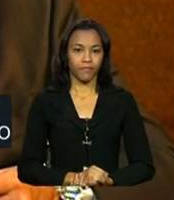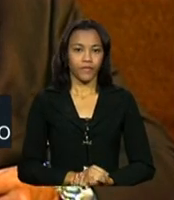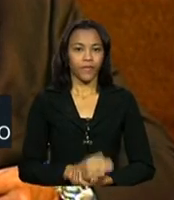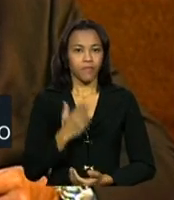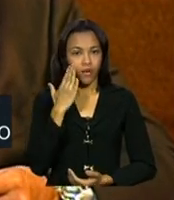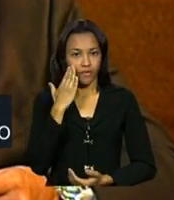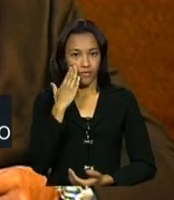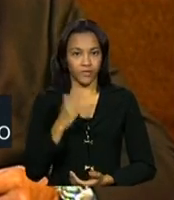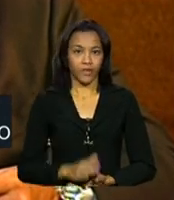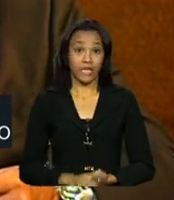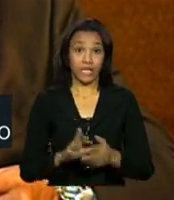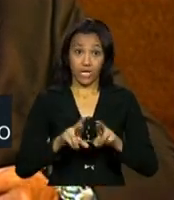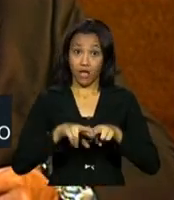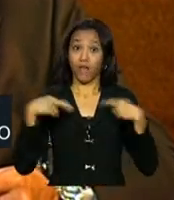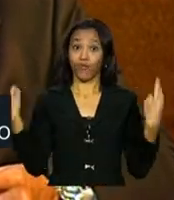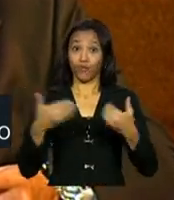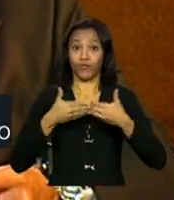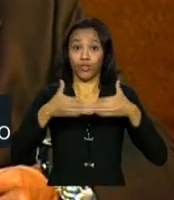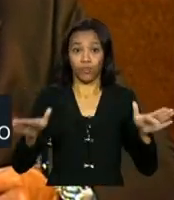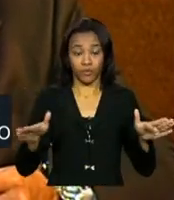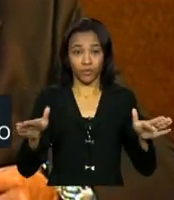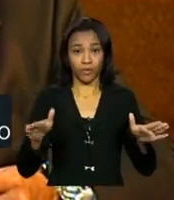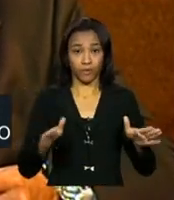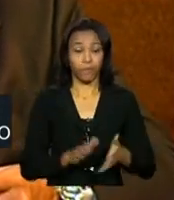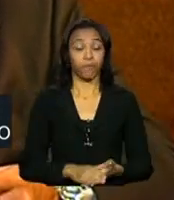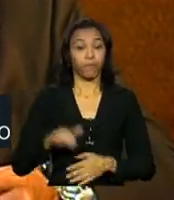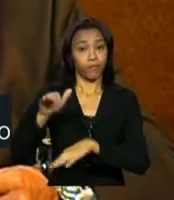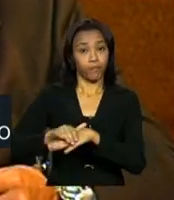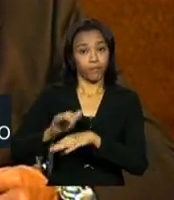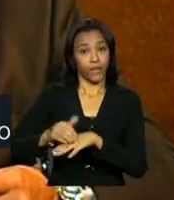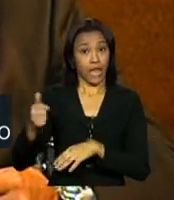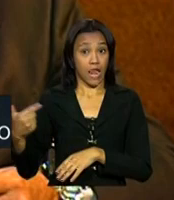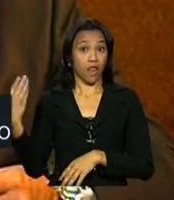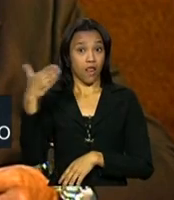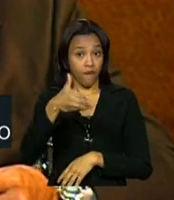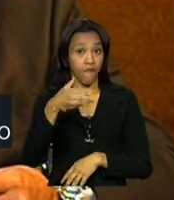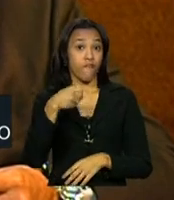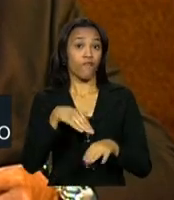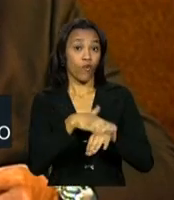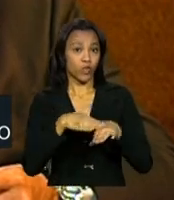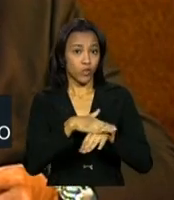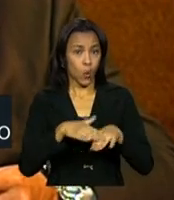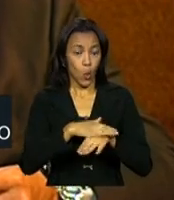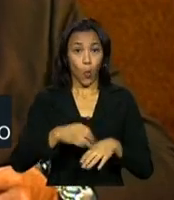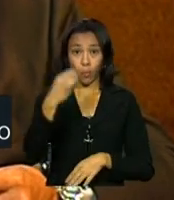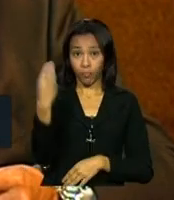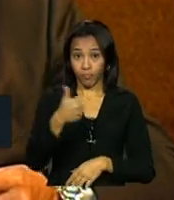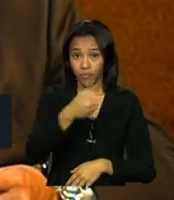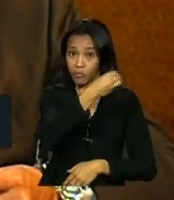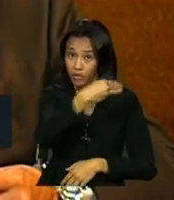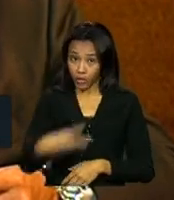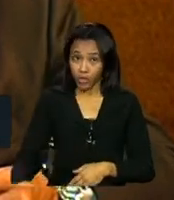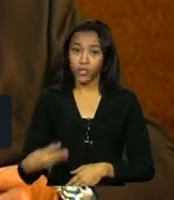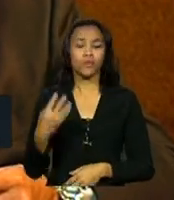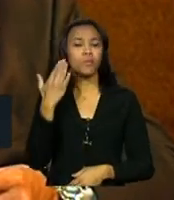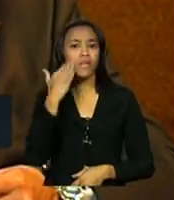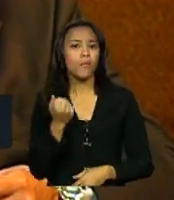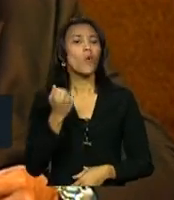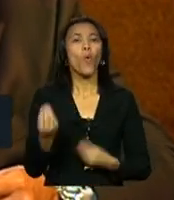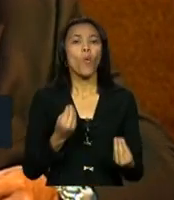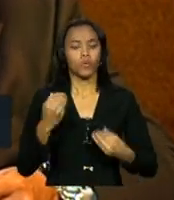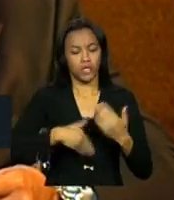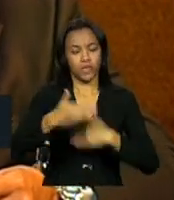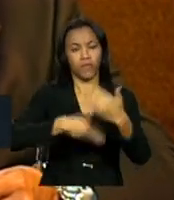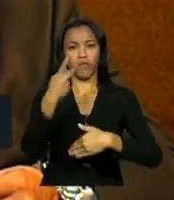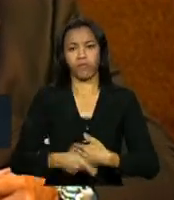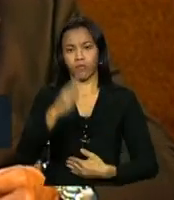cerimonia de abatur e ela falou com o primeiro ministro sobre o desenvolvimento do Brasil a